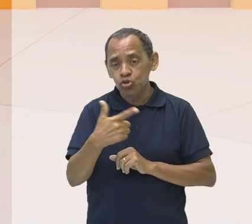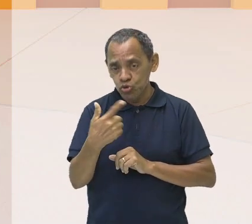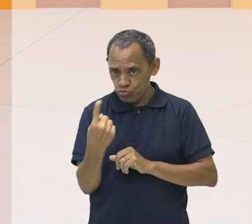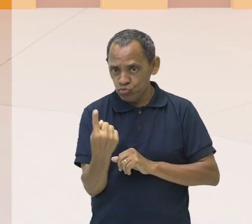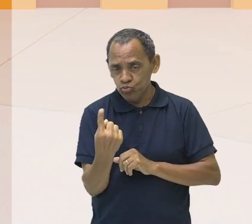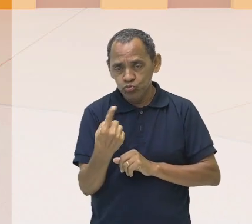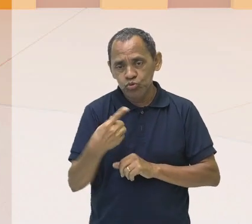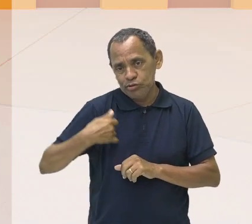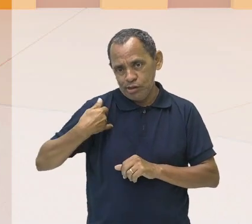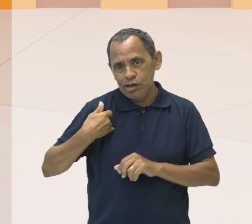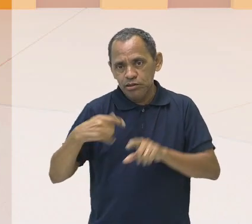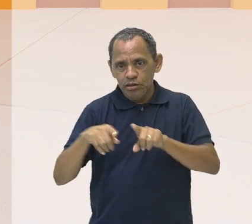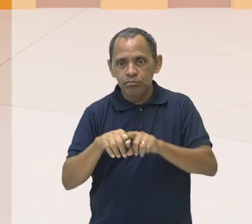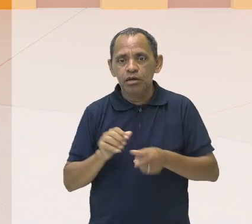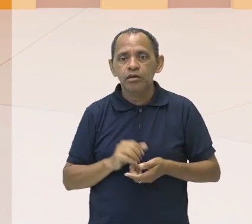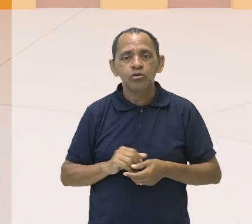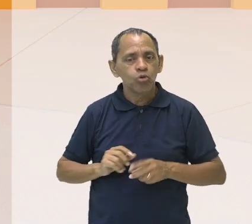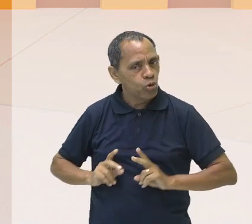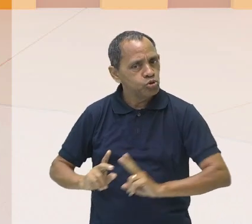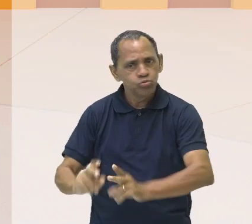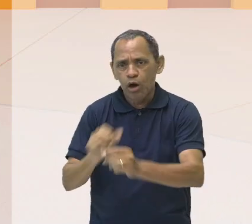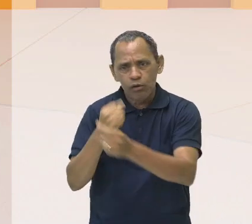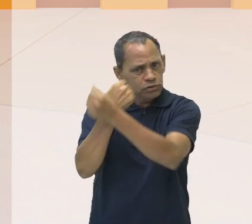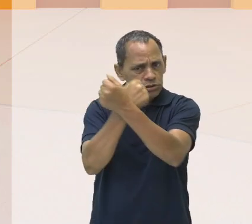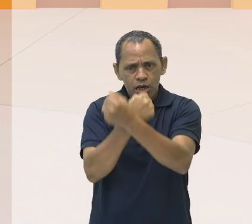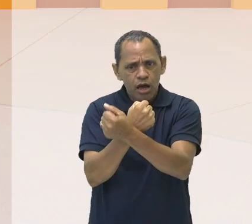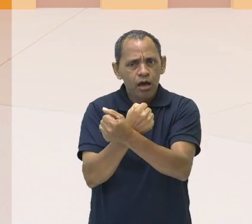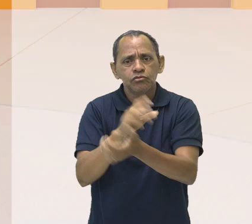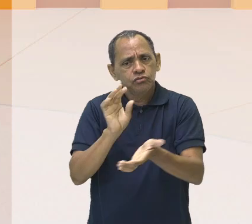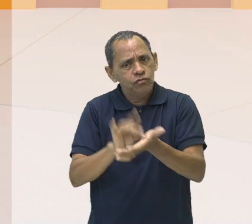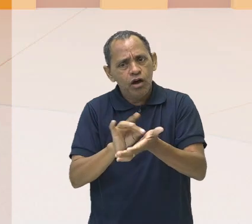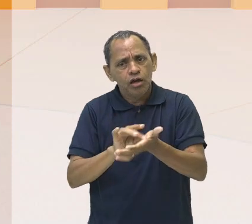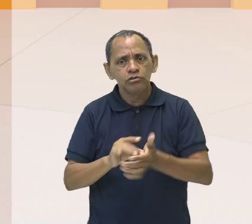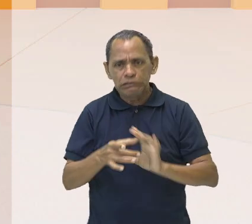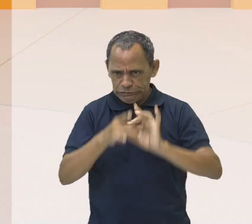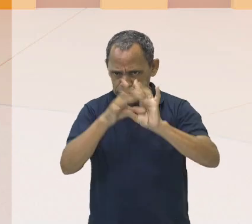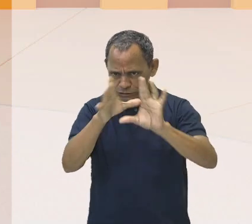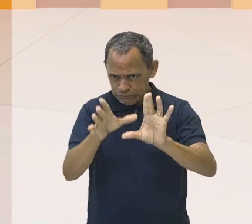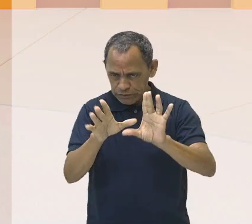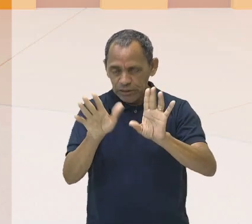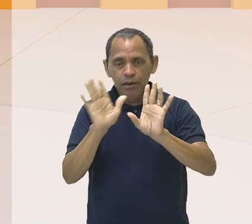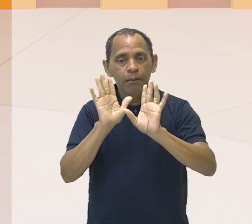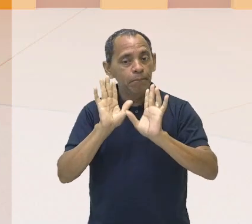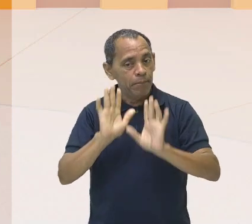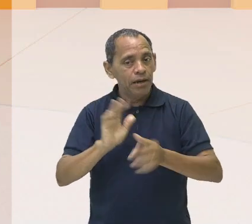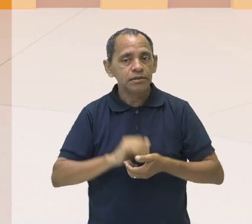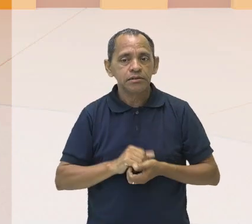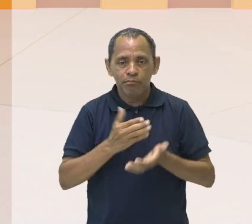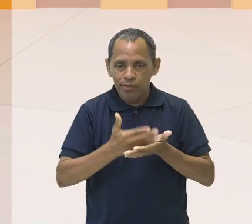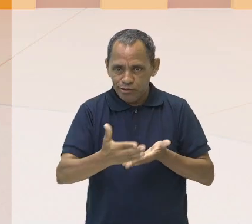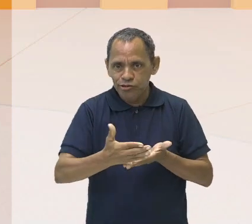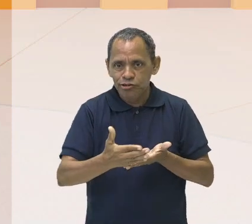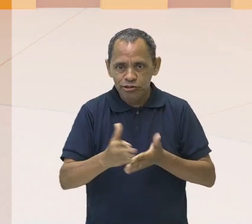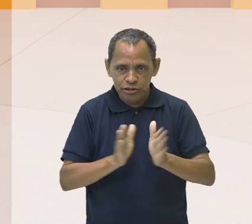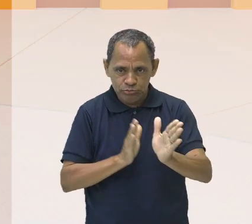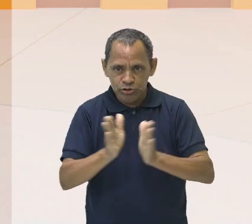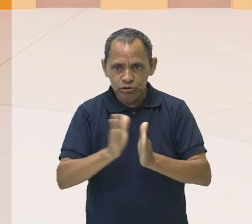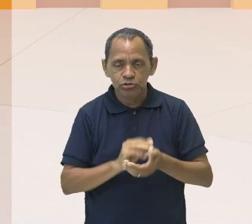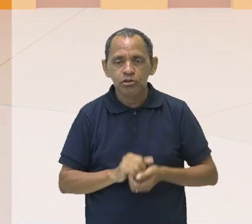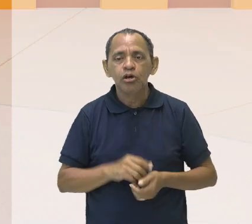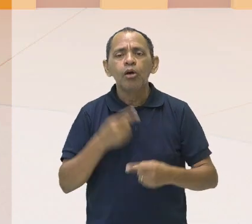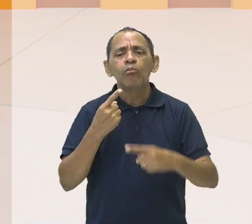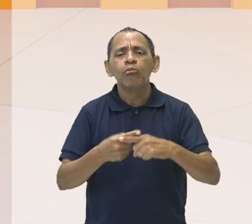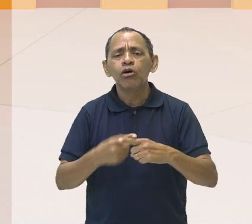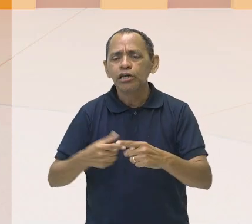nessa condição de escravizado, mesmo sendo livre, né, a partir dessa data. E por que ele trabalhava até os 18